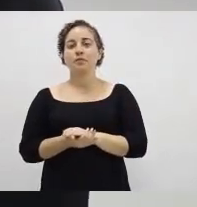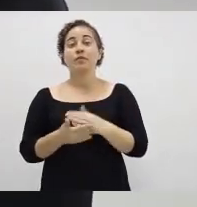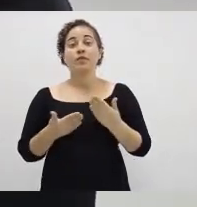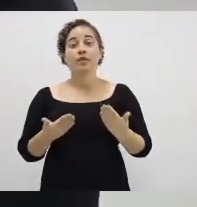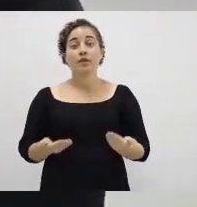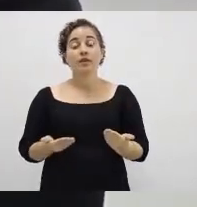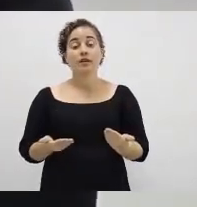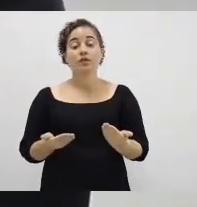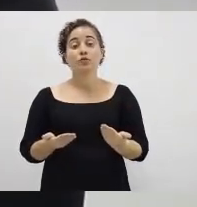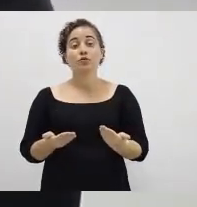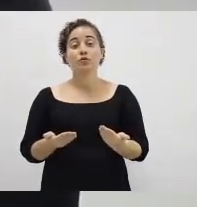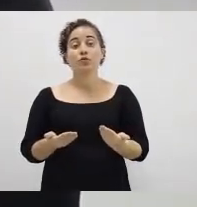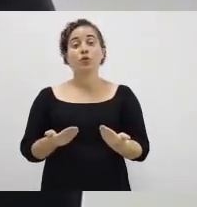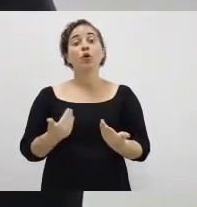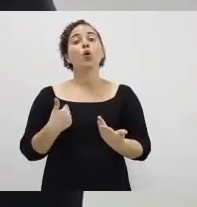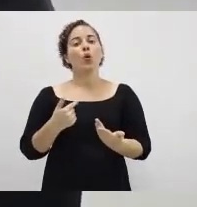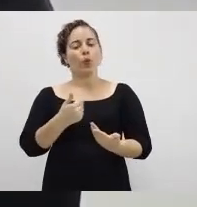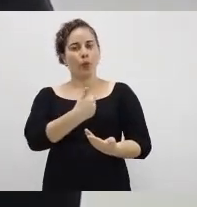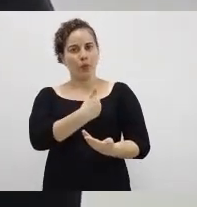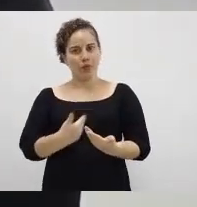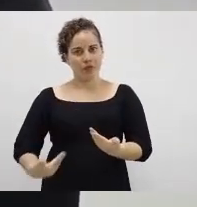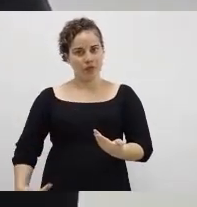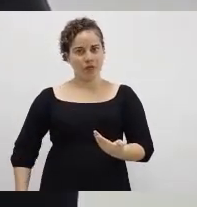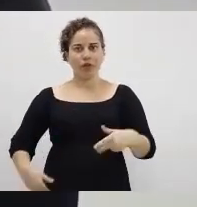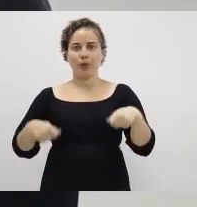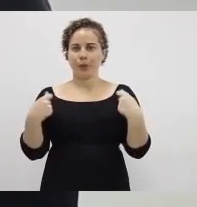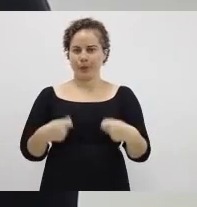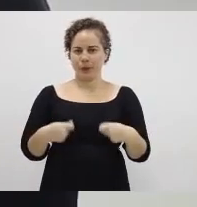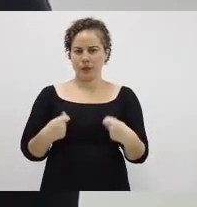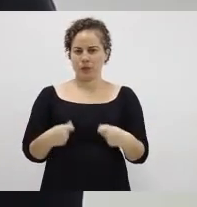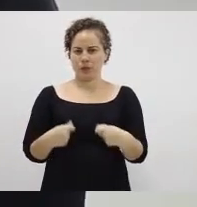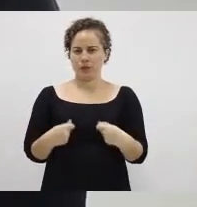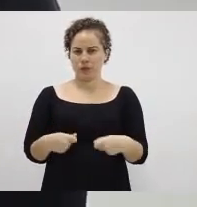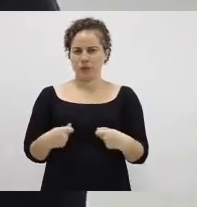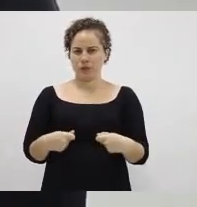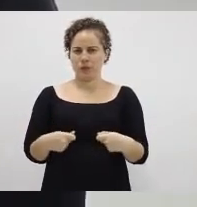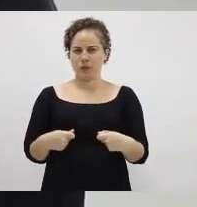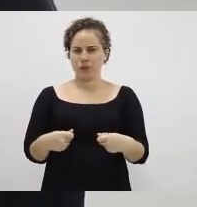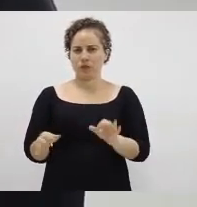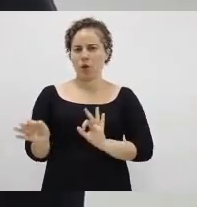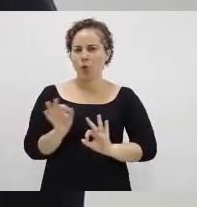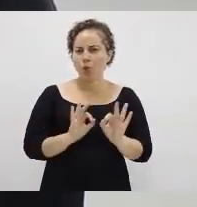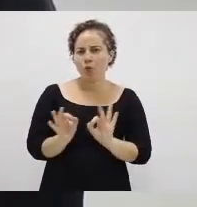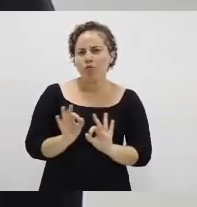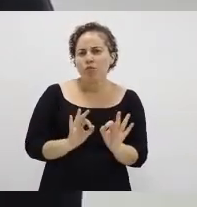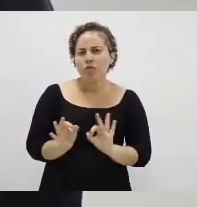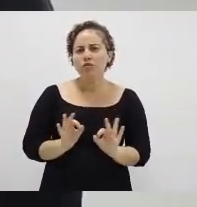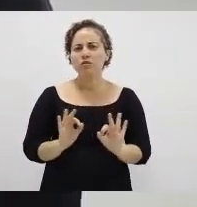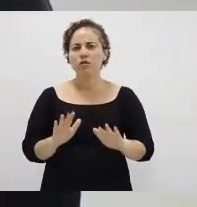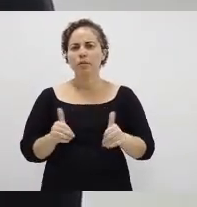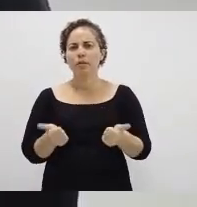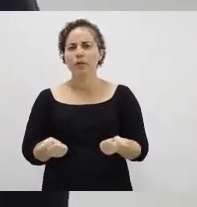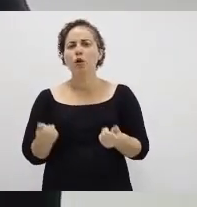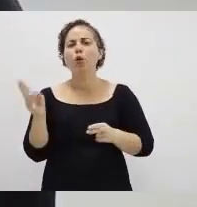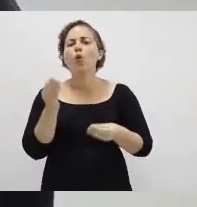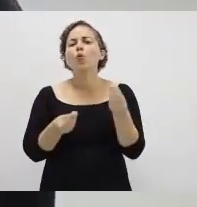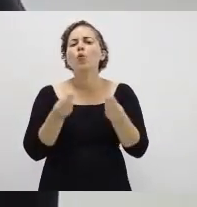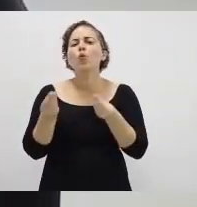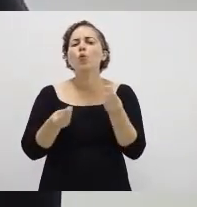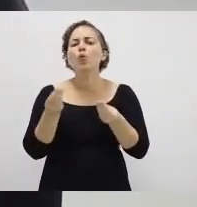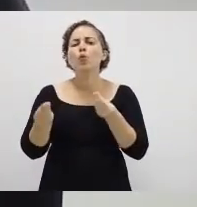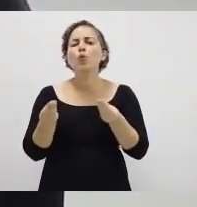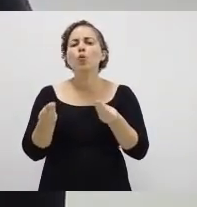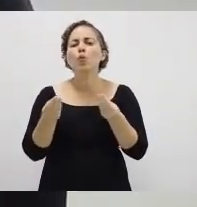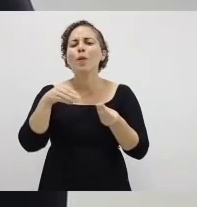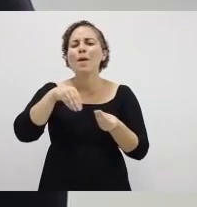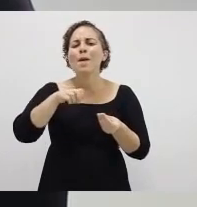os mercados. O governo precisa regular o funcionamento do mercado. E por que o